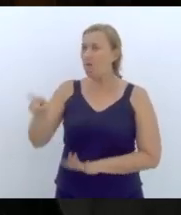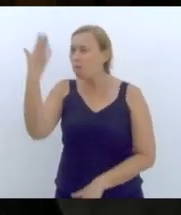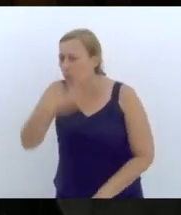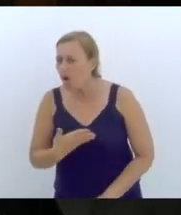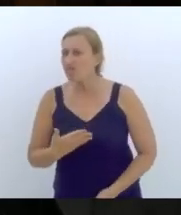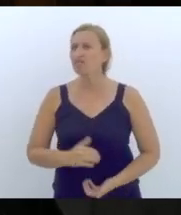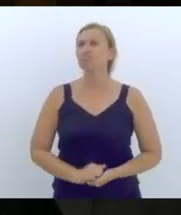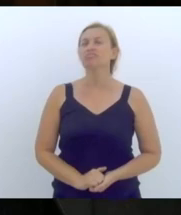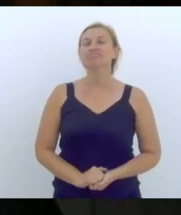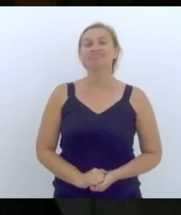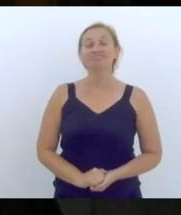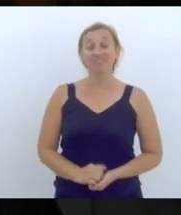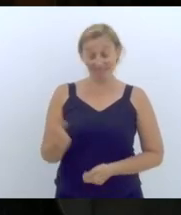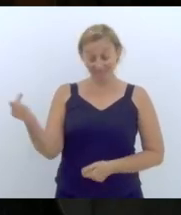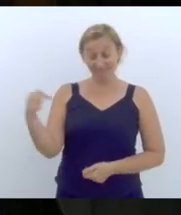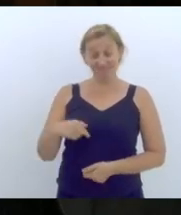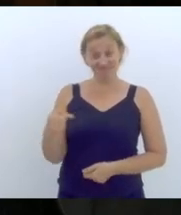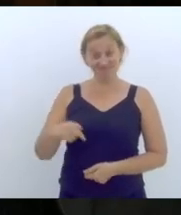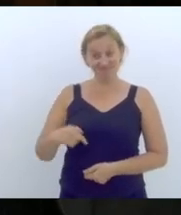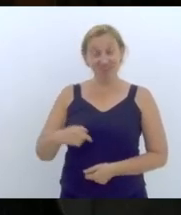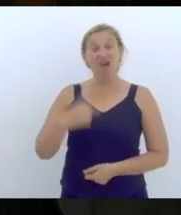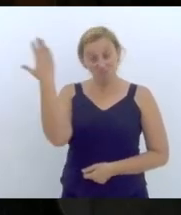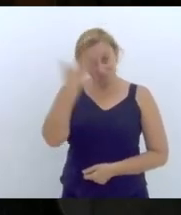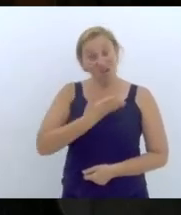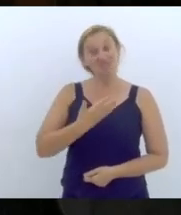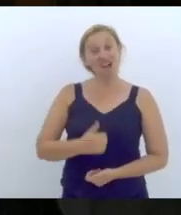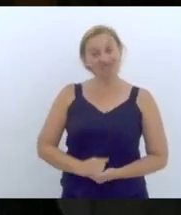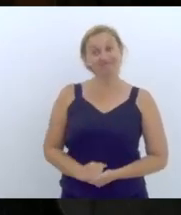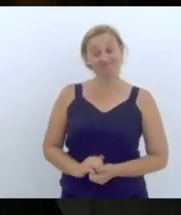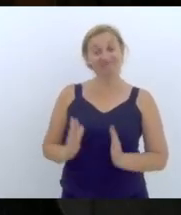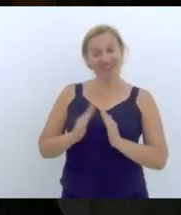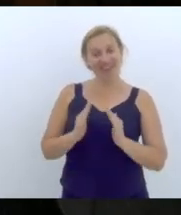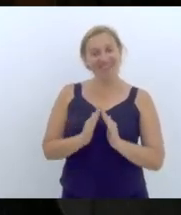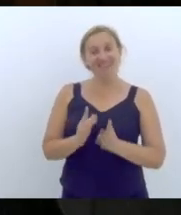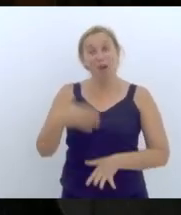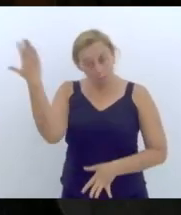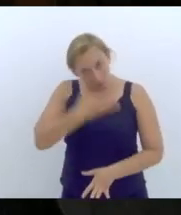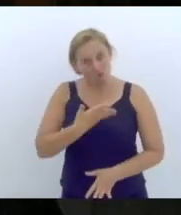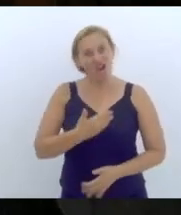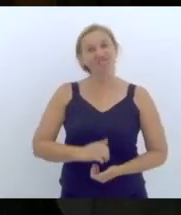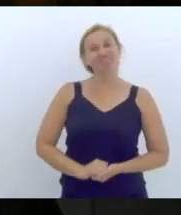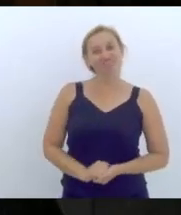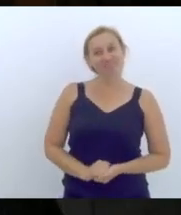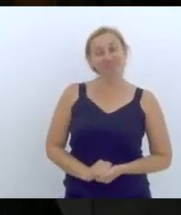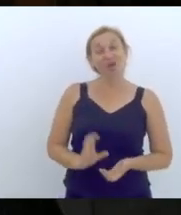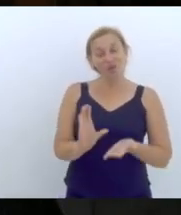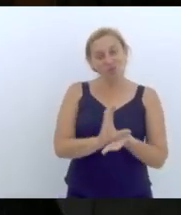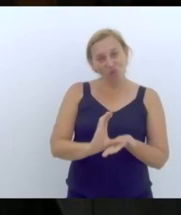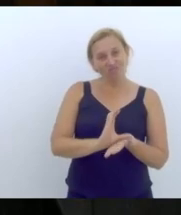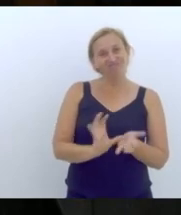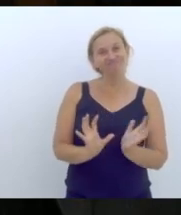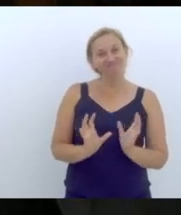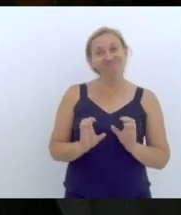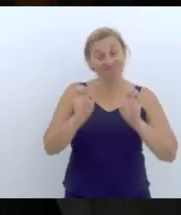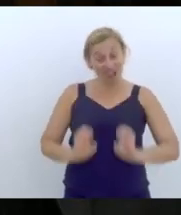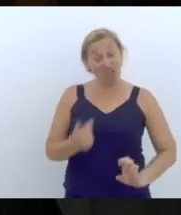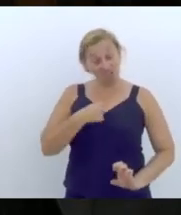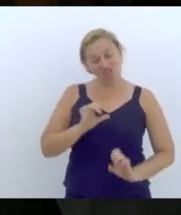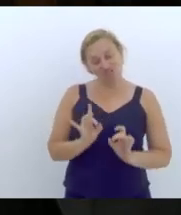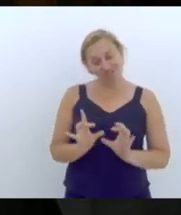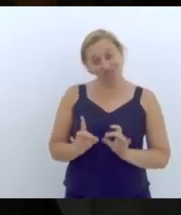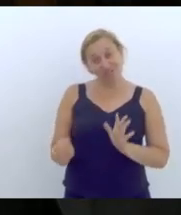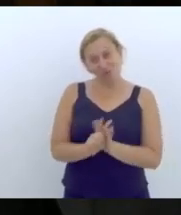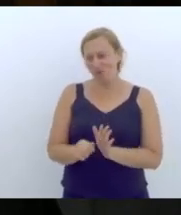provar isso aqui, ele vai ter que provar isso na casa, ele vai ter que provar no Conselho de Ética que eu vendo drogas.